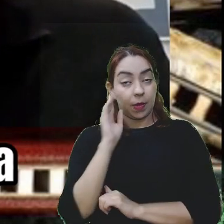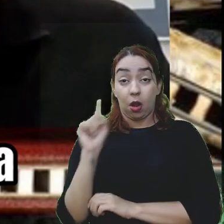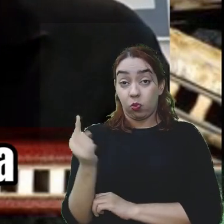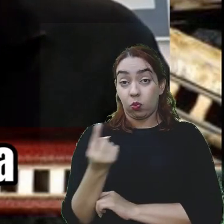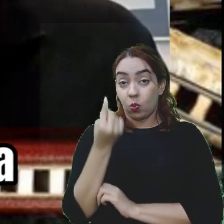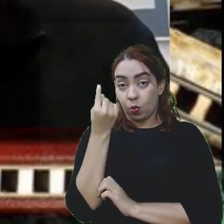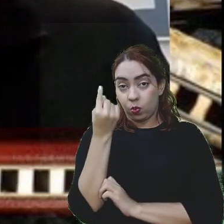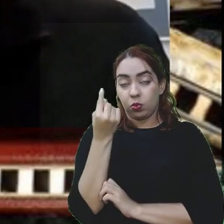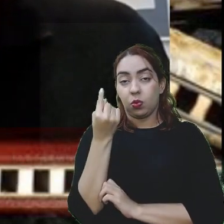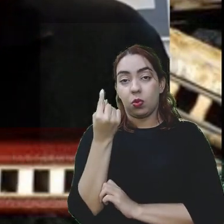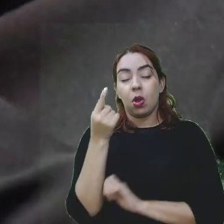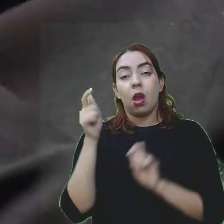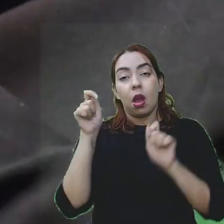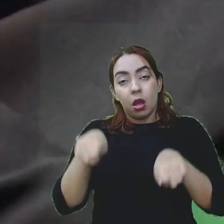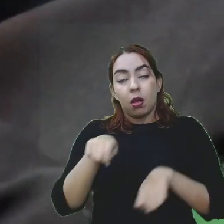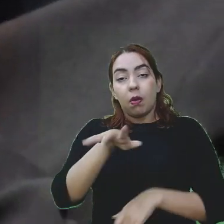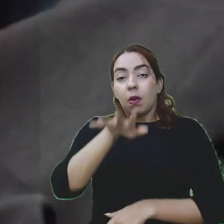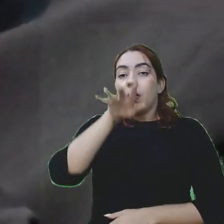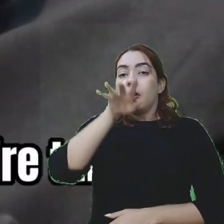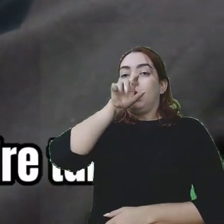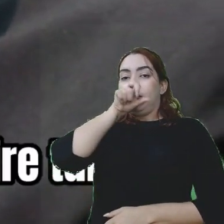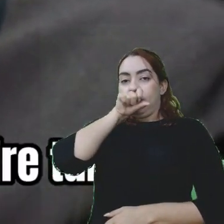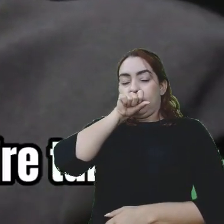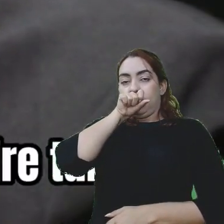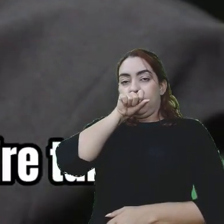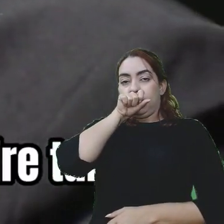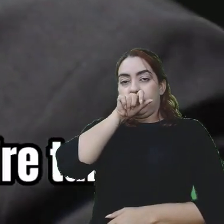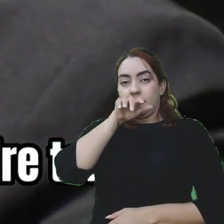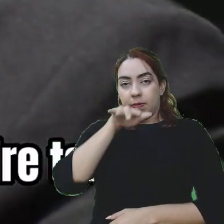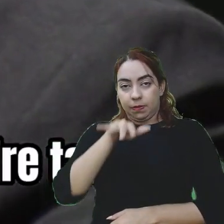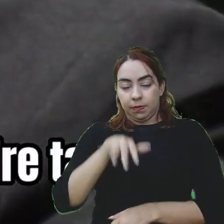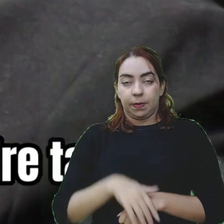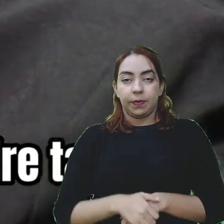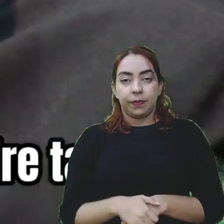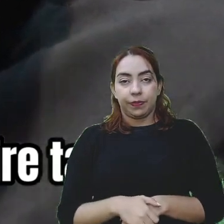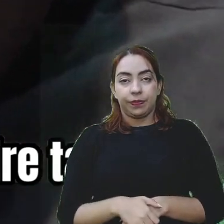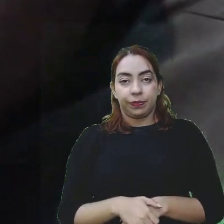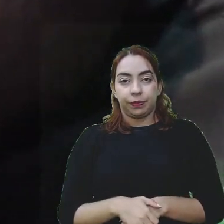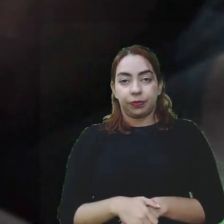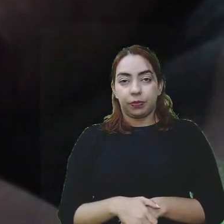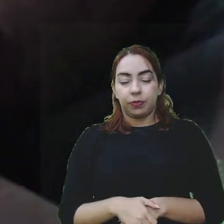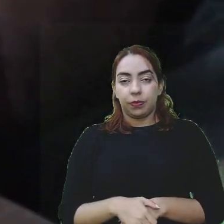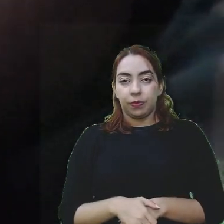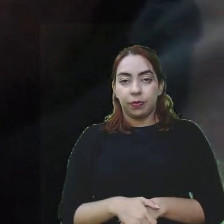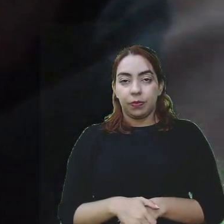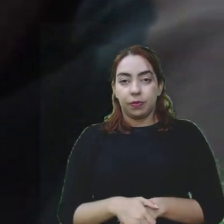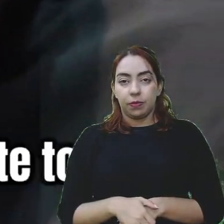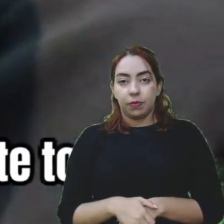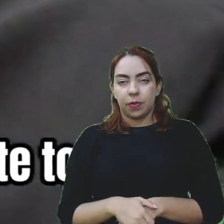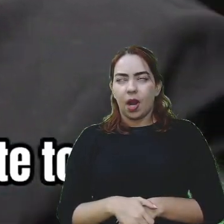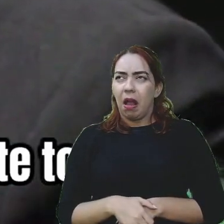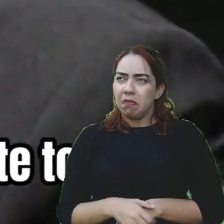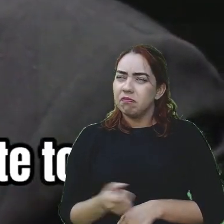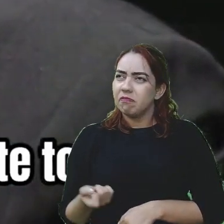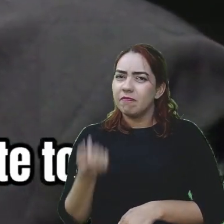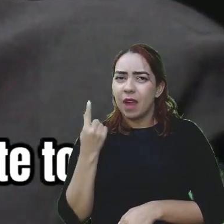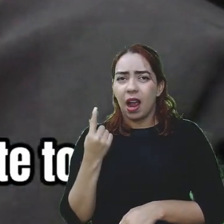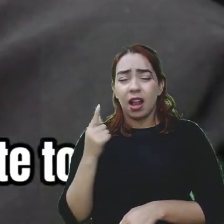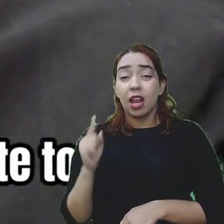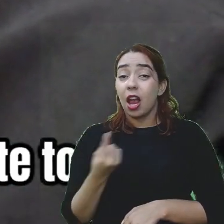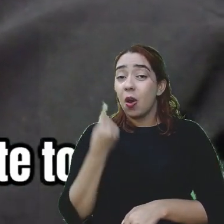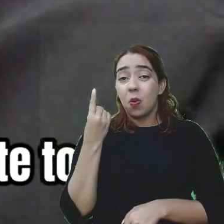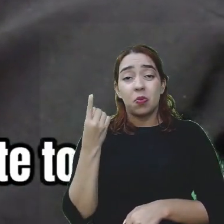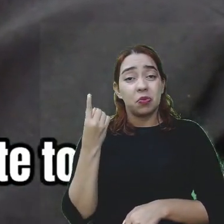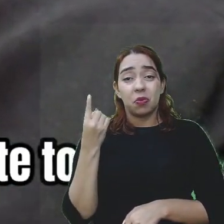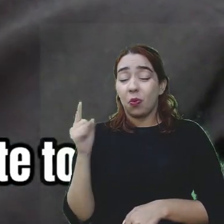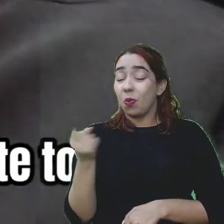você aspira. Não conheço outro instrumento que você aspire também. Mas, então, o que eu gosto de dizer é que